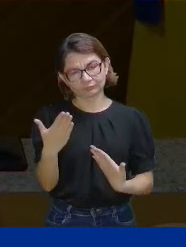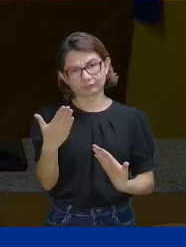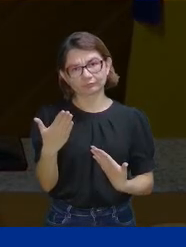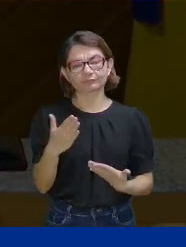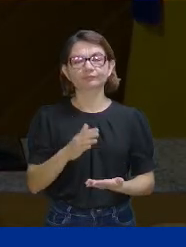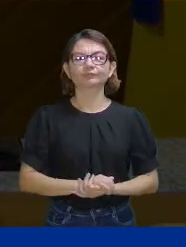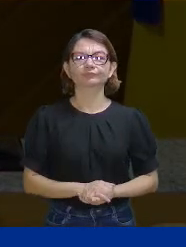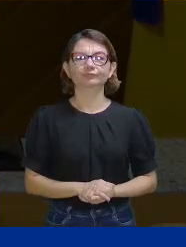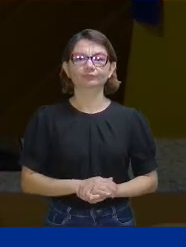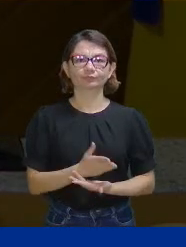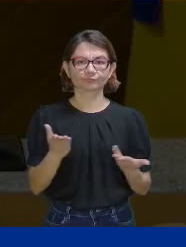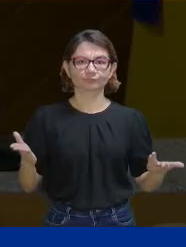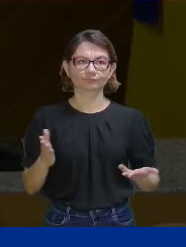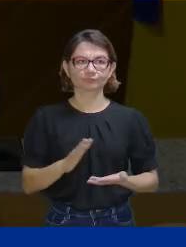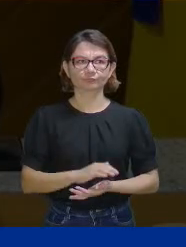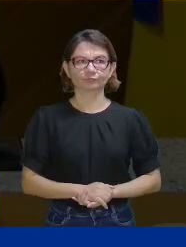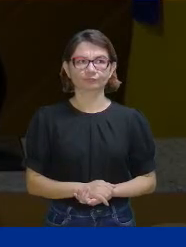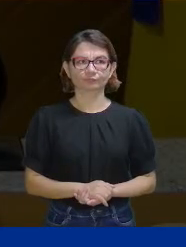de todos.